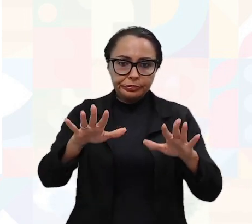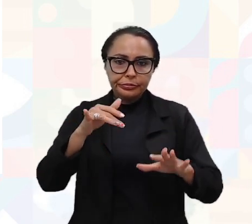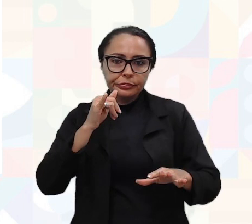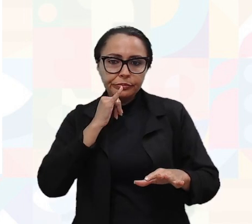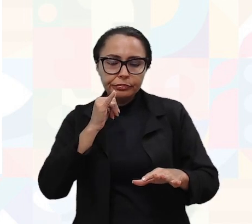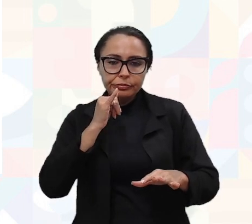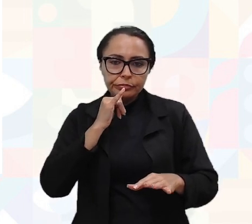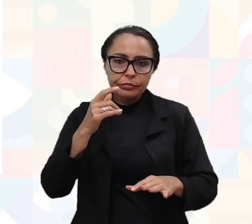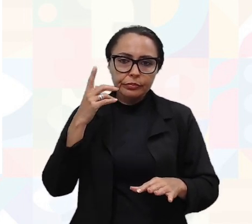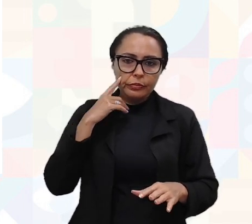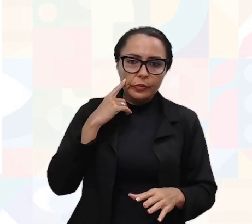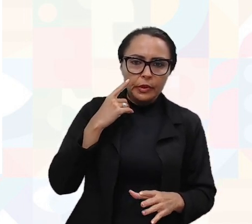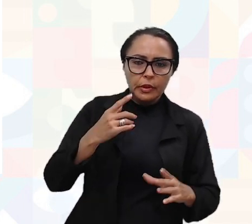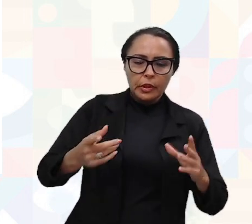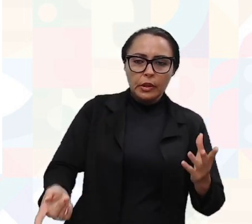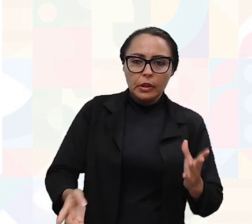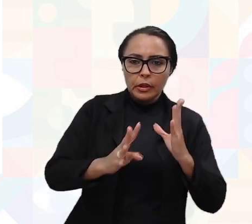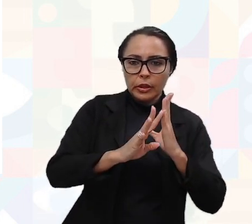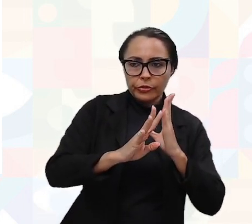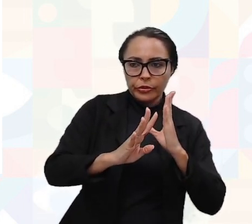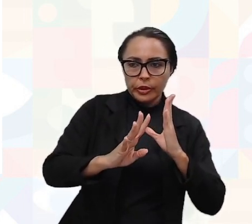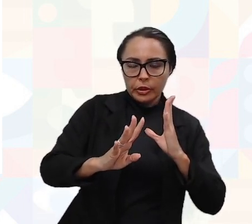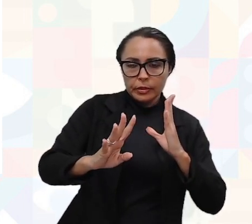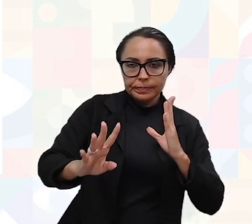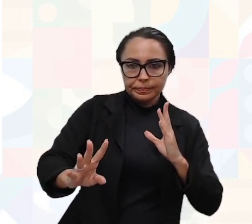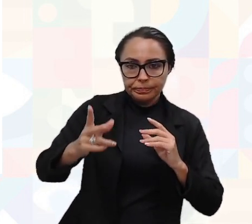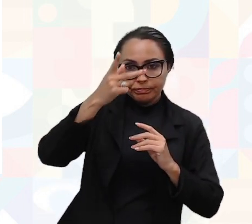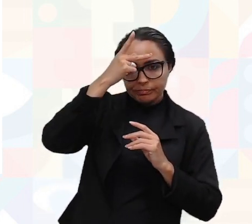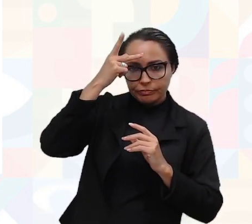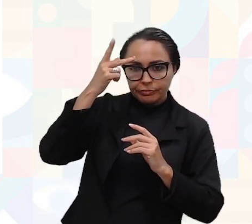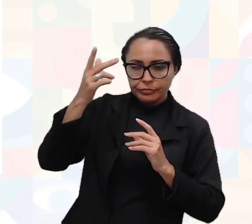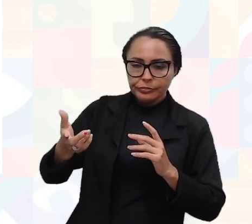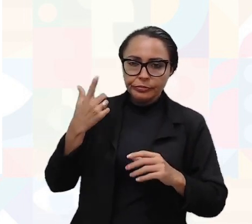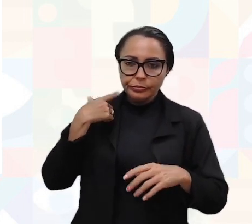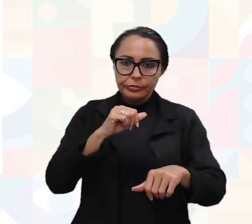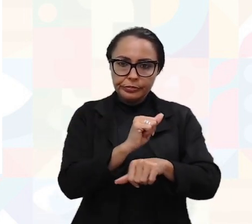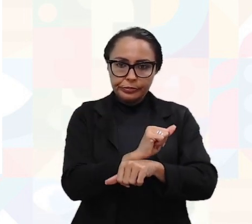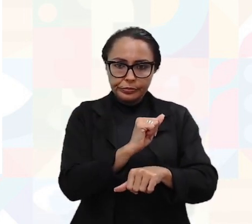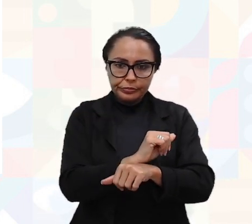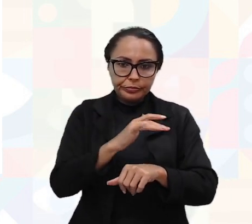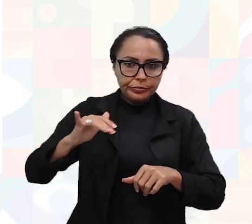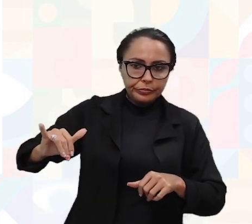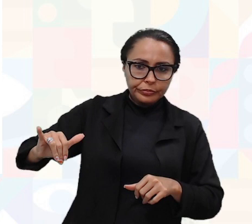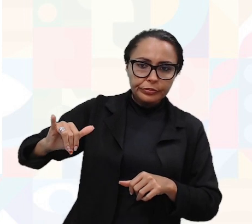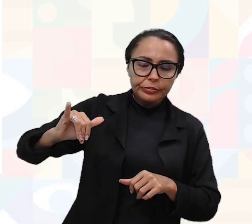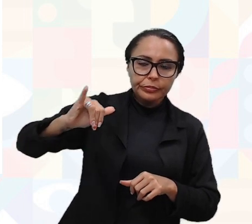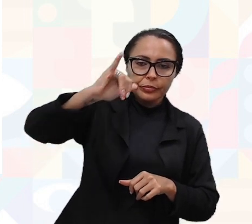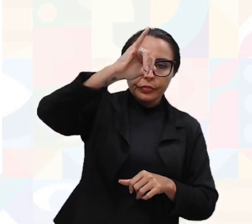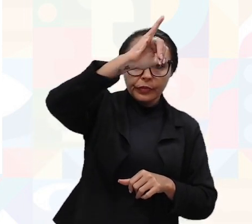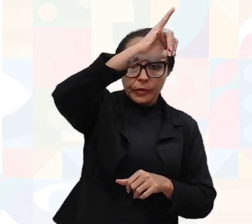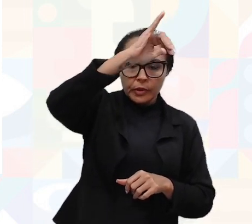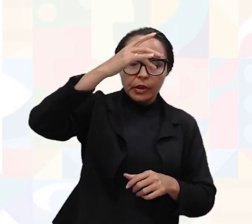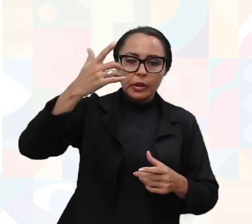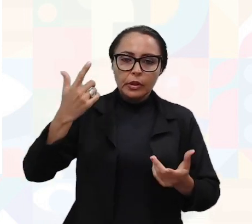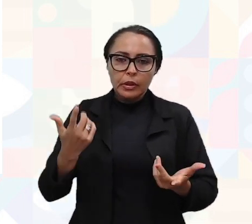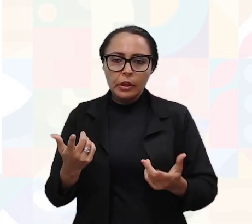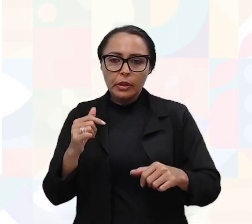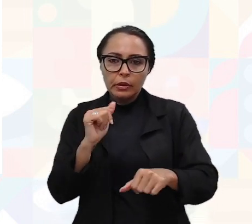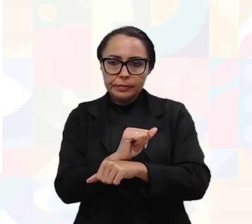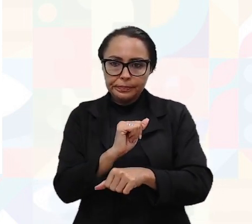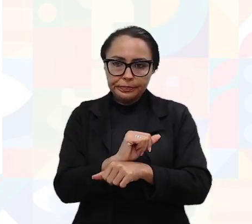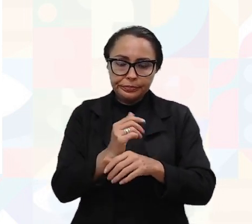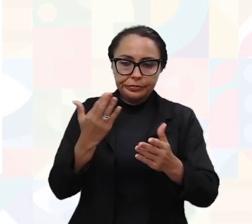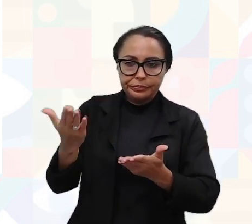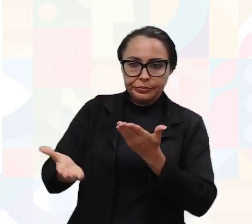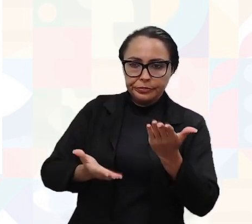exemplo, filas são acumulações de clientes, pessoas à espera do seu voo em um aeroporto ou ainda pessoas esperando por um